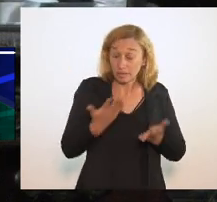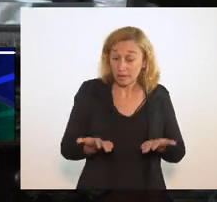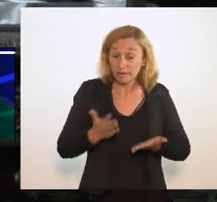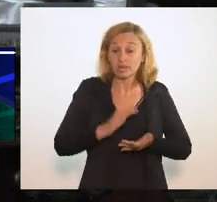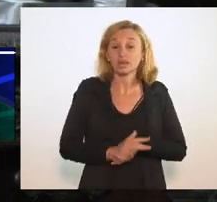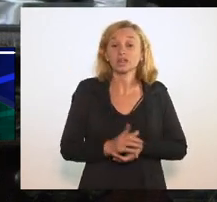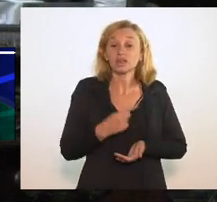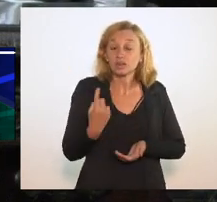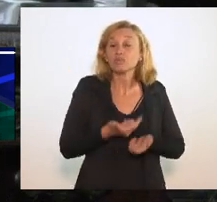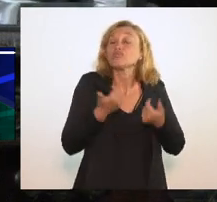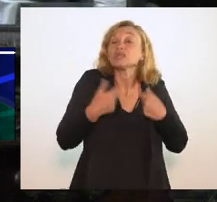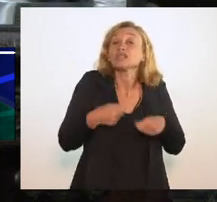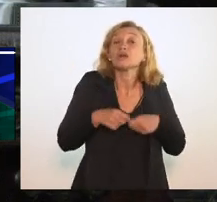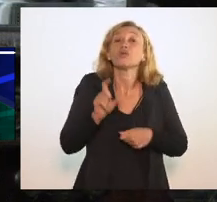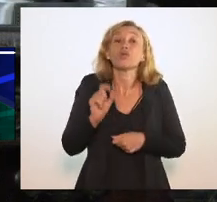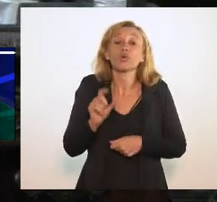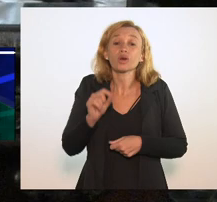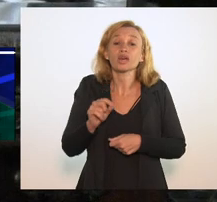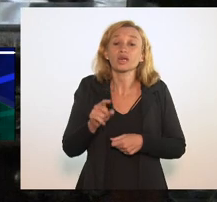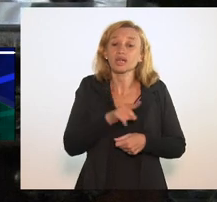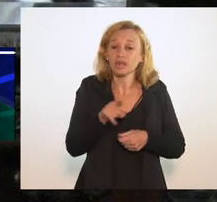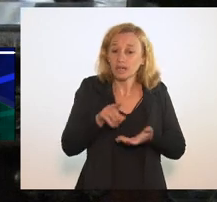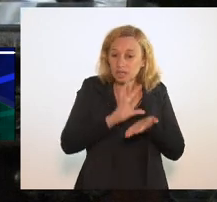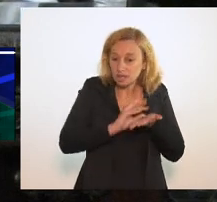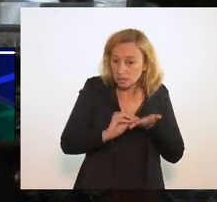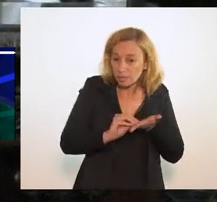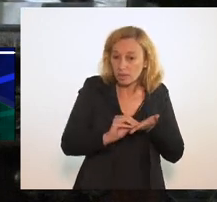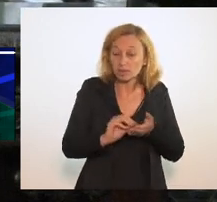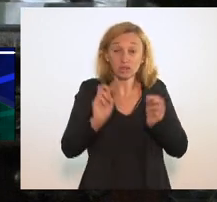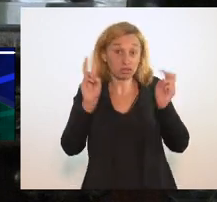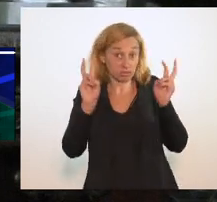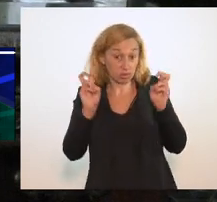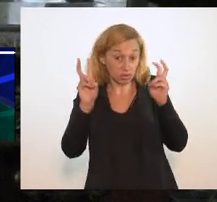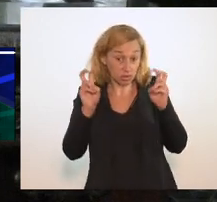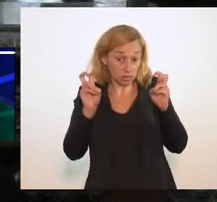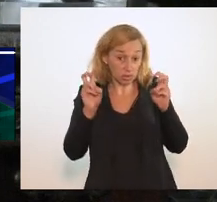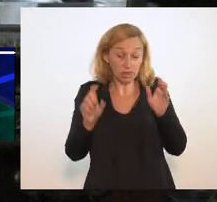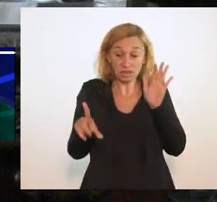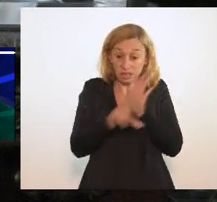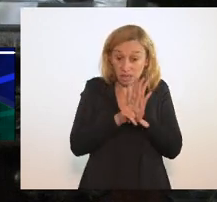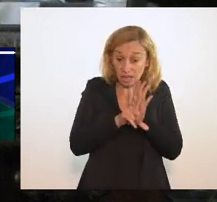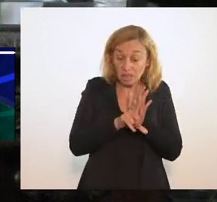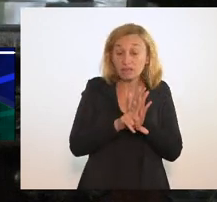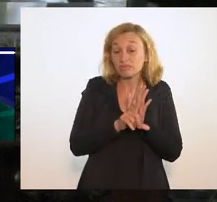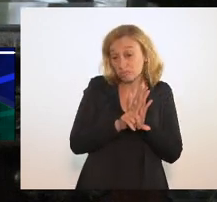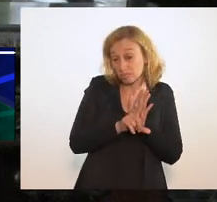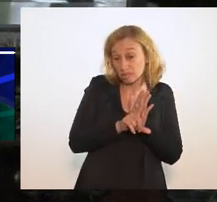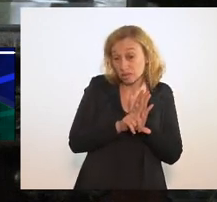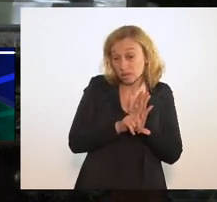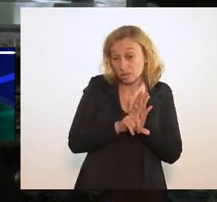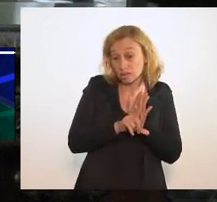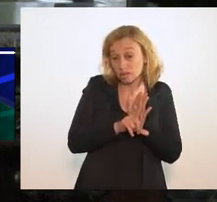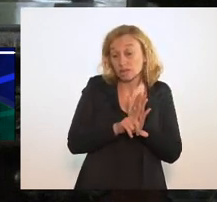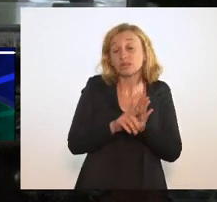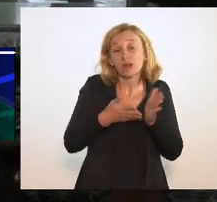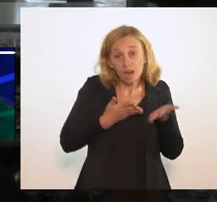que a gente precisa que essas pautas temáticas, que essas legislações sejam